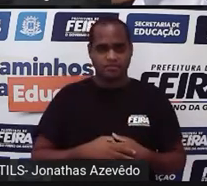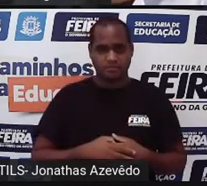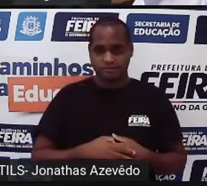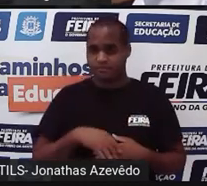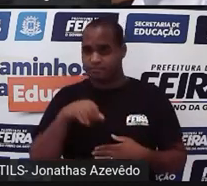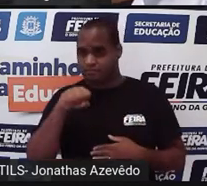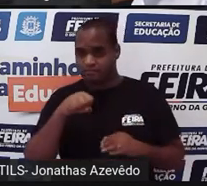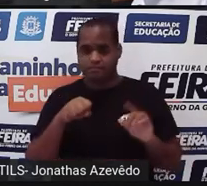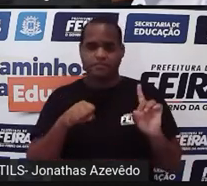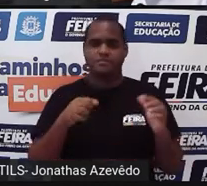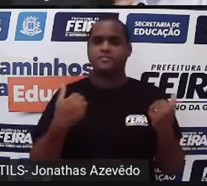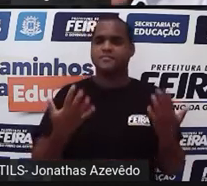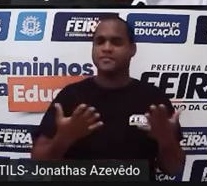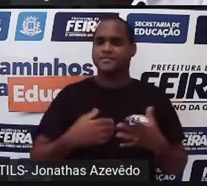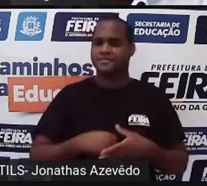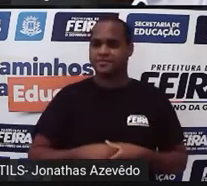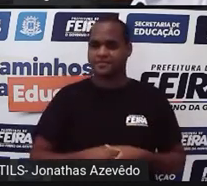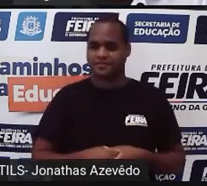E aí?